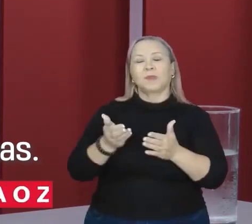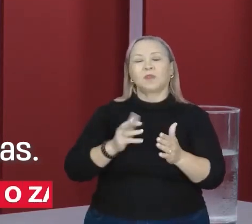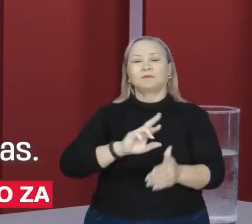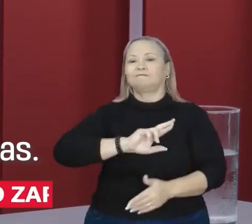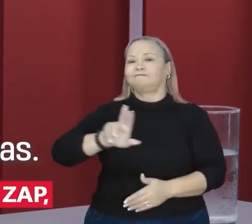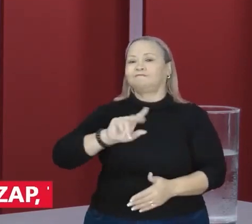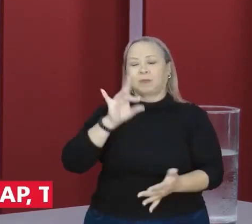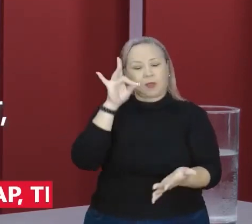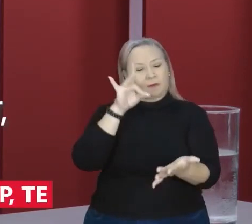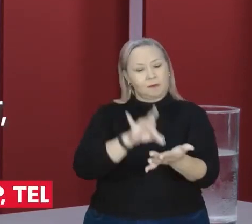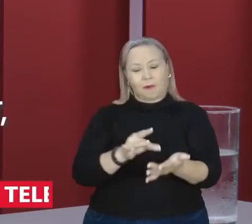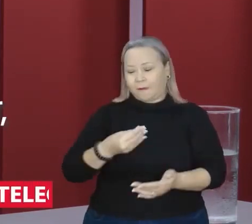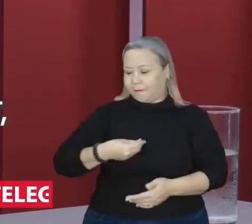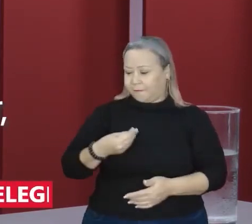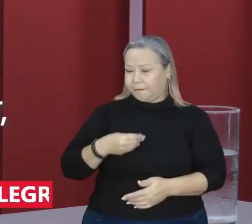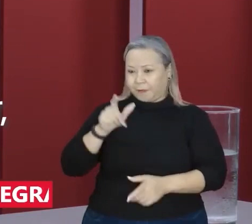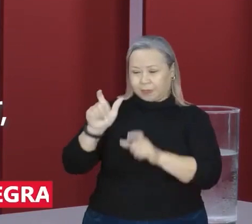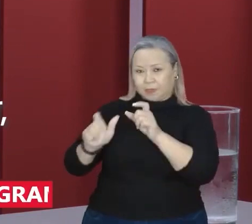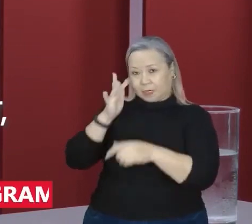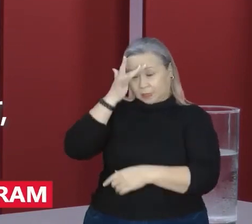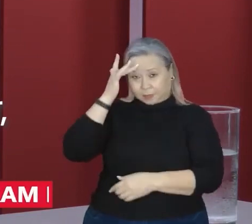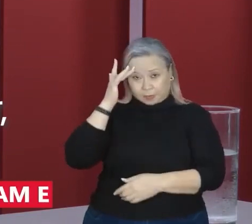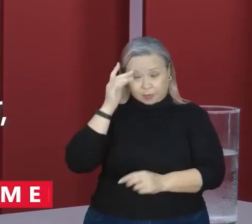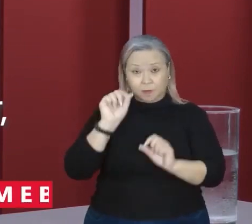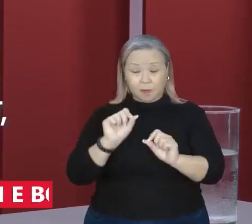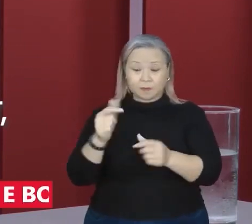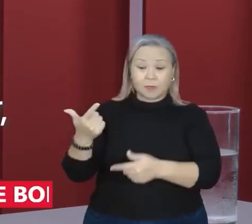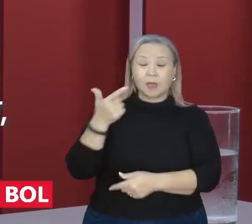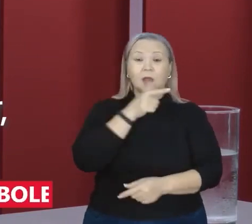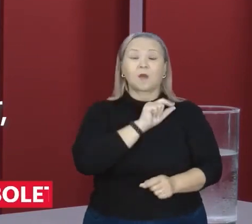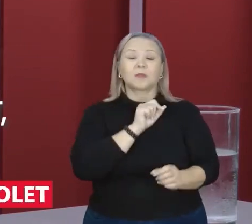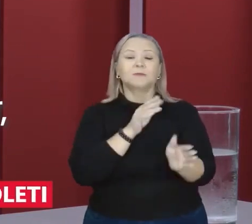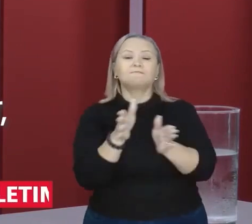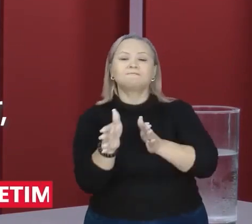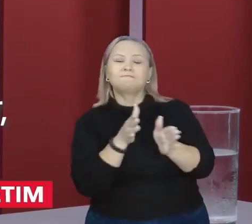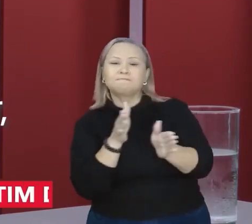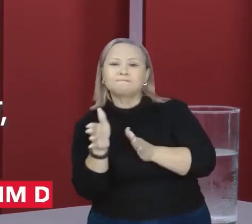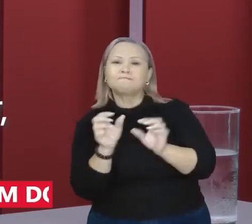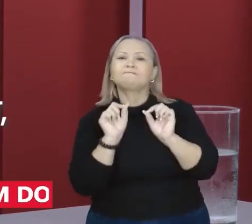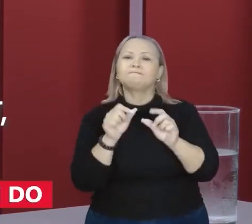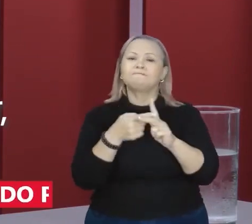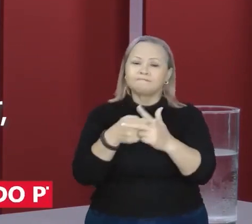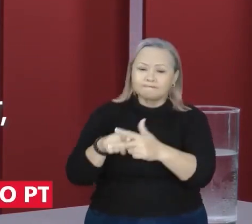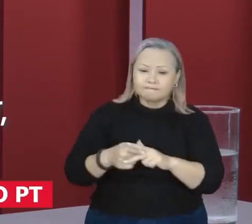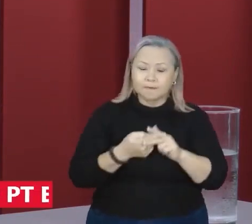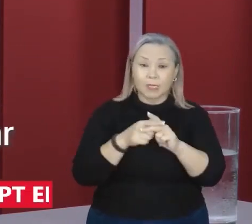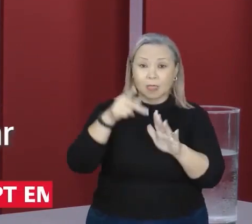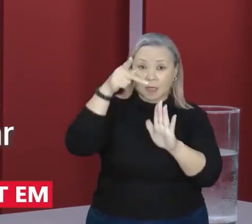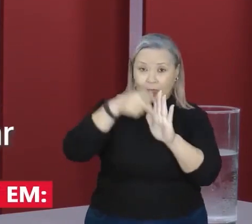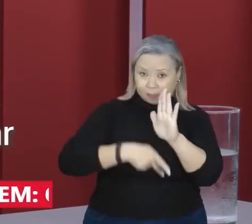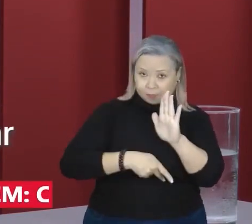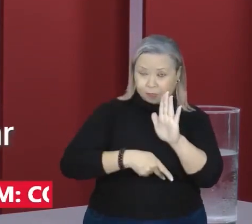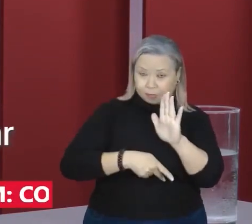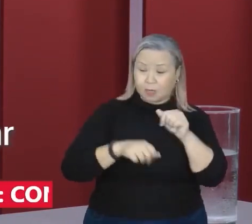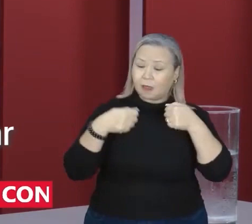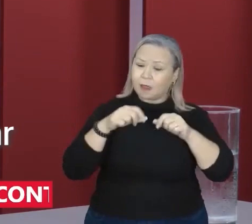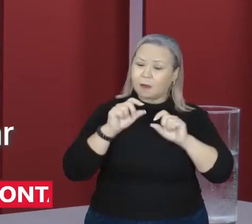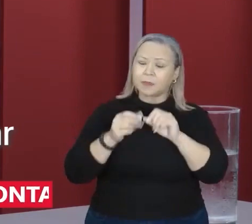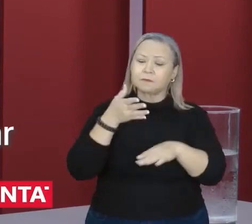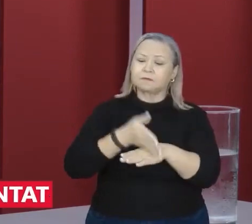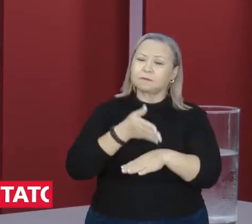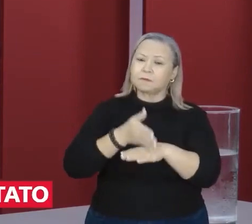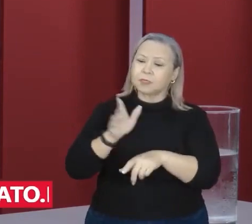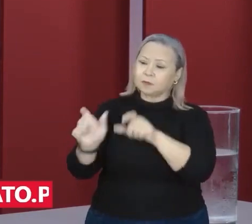das pessoas, né? Então, para você conseguir viabilizar minimamente esse projeto, você precisa da